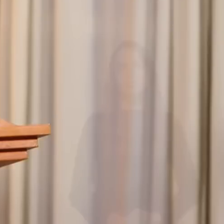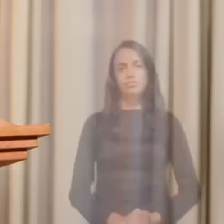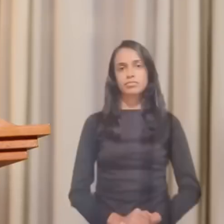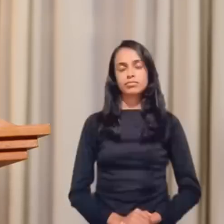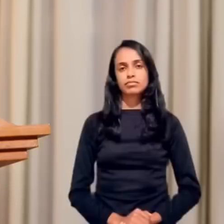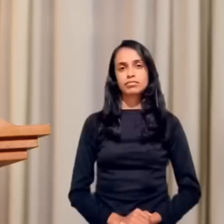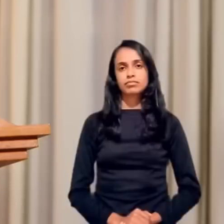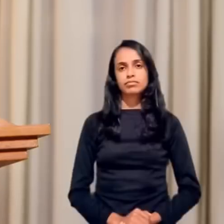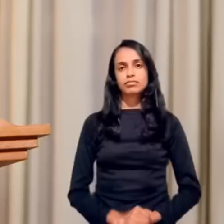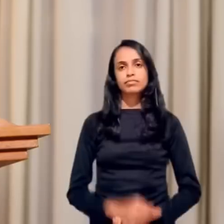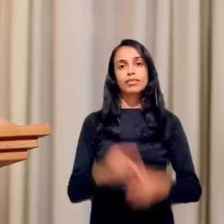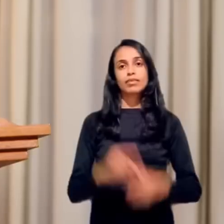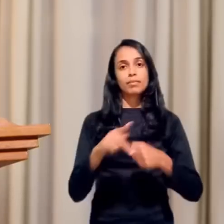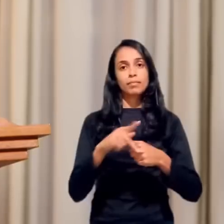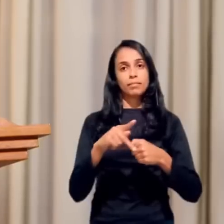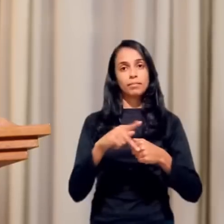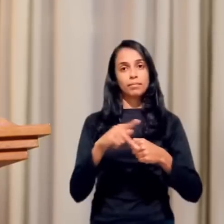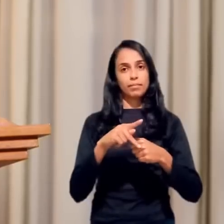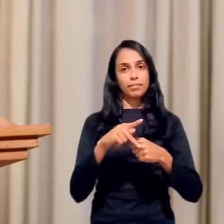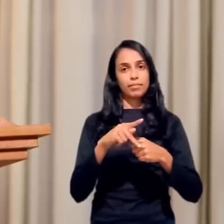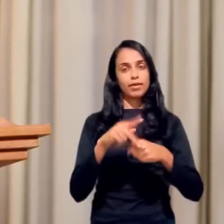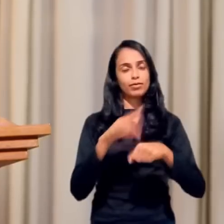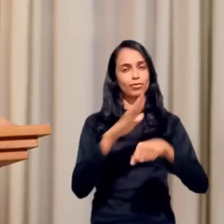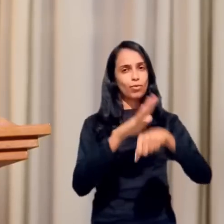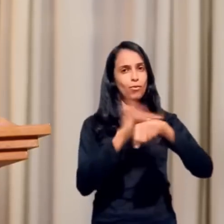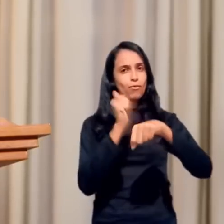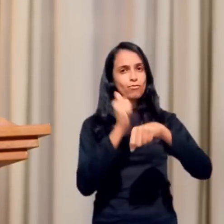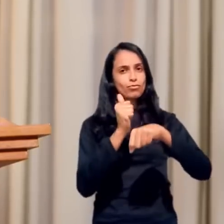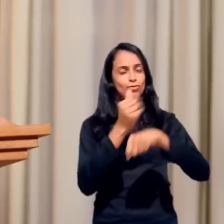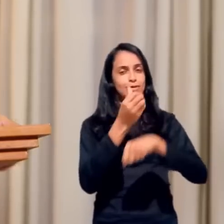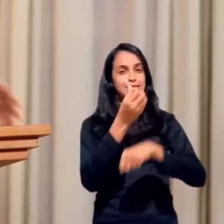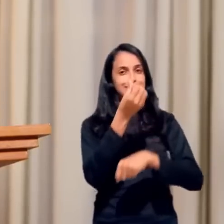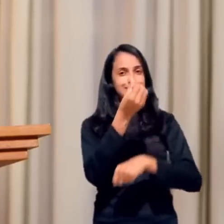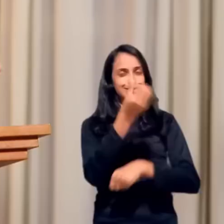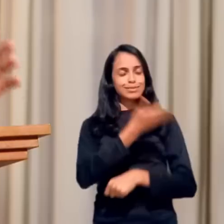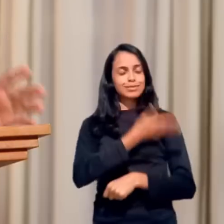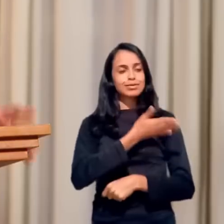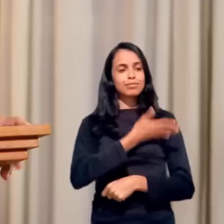Para ir pescar, era tardinha.